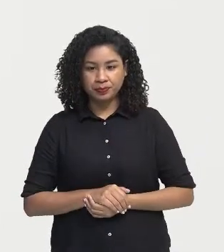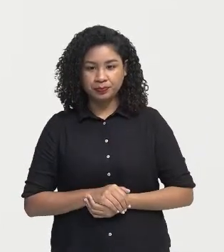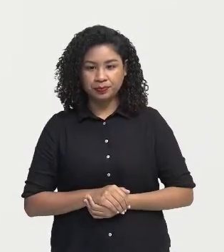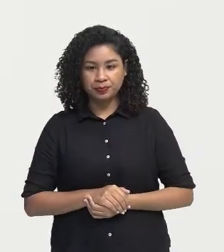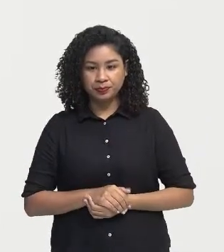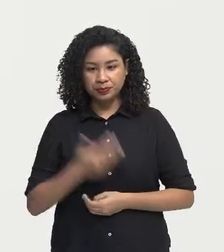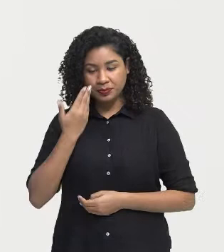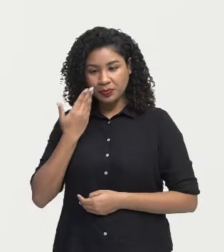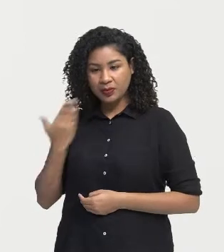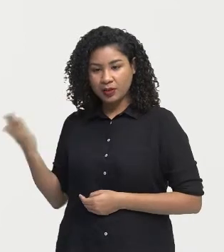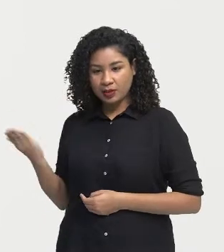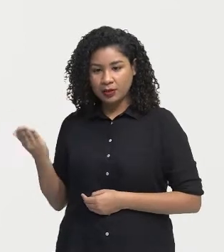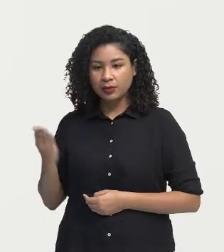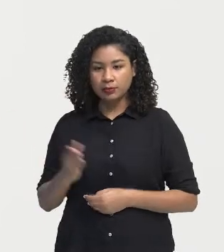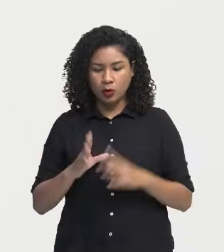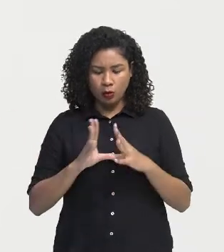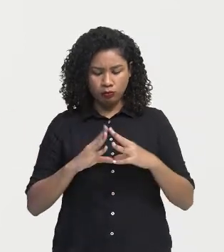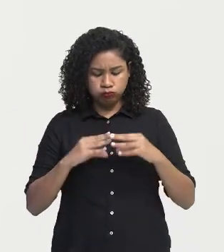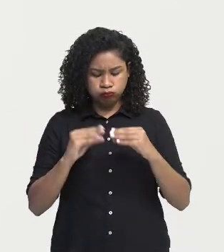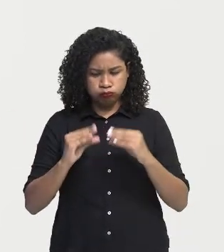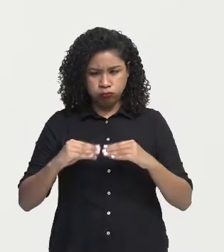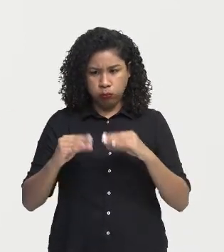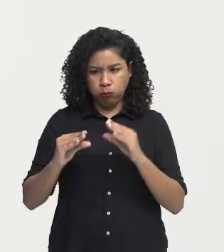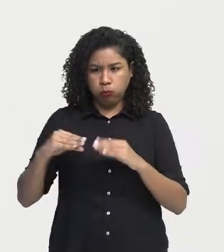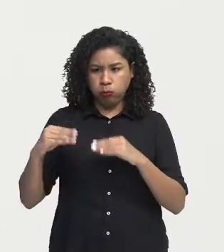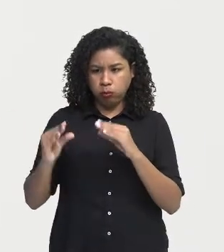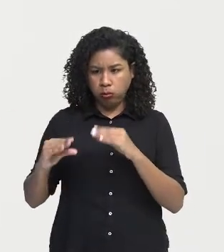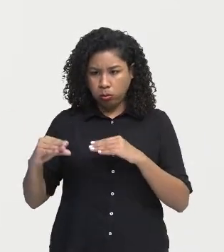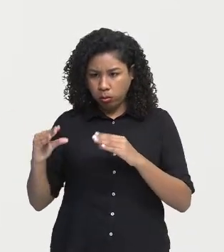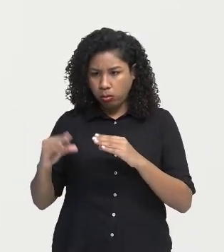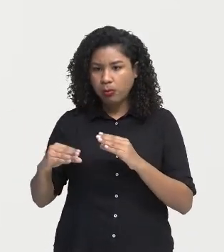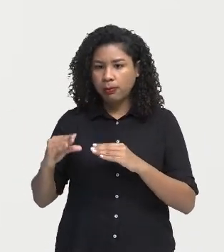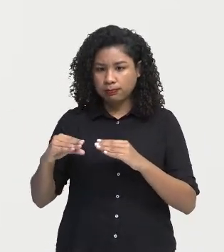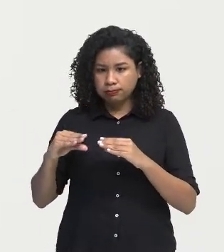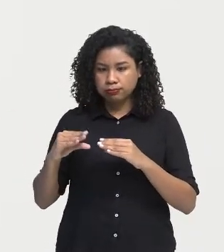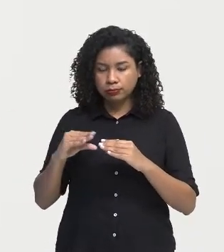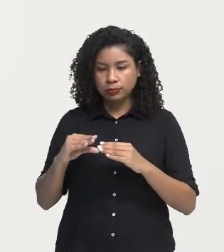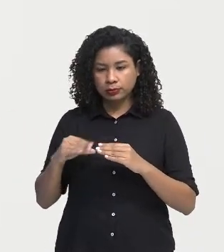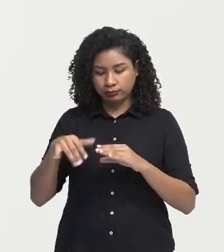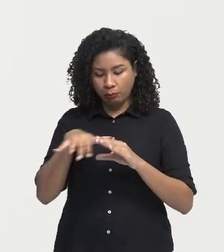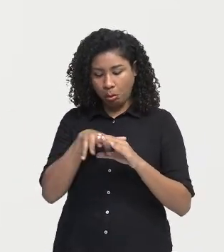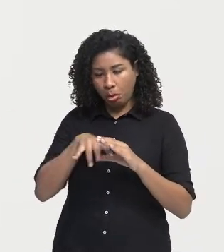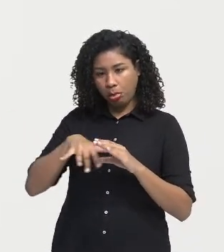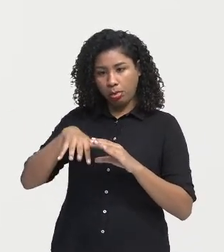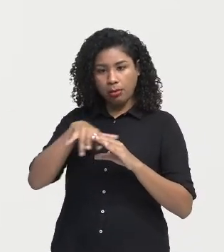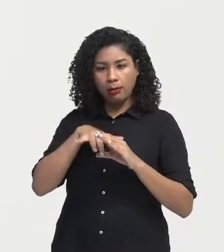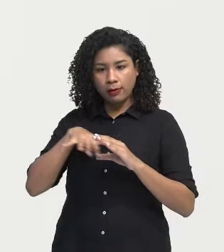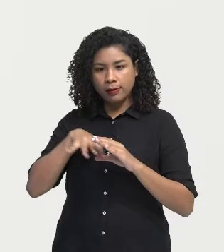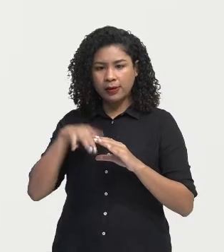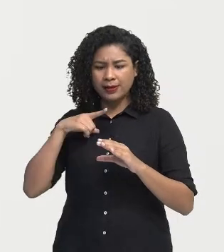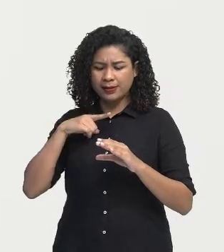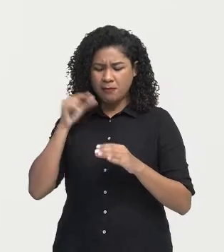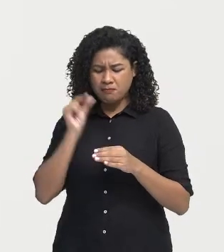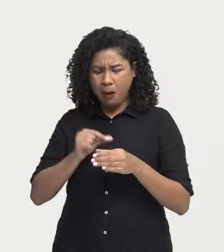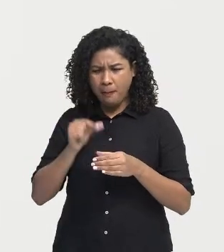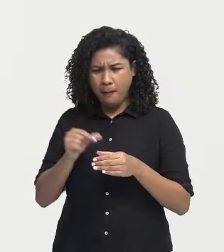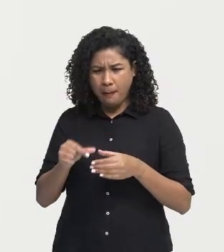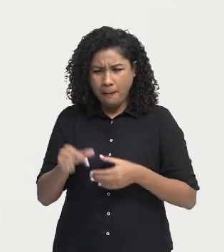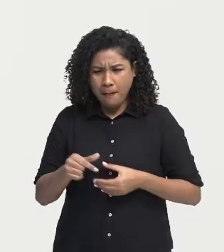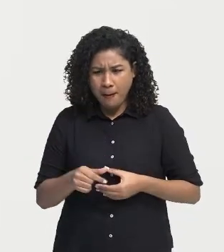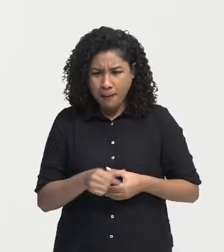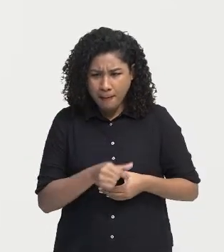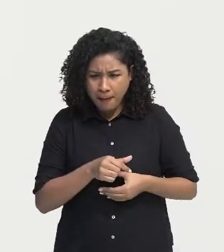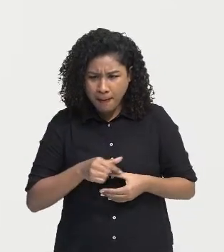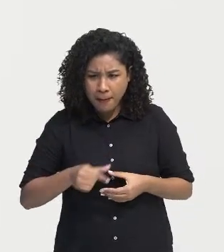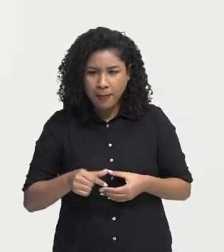região é todo o citoplasma e eu observo várias organelas que a gente vai estudar aí com mais detalhes, né? A gente observa